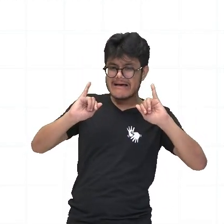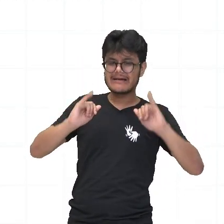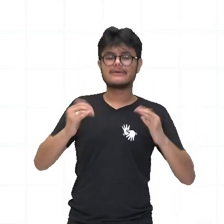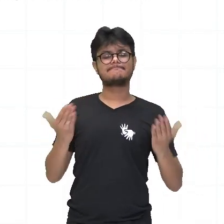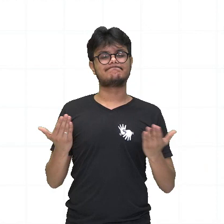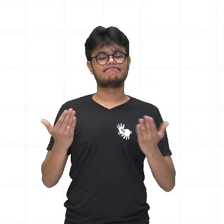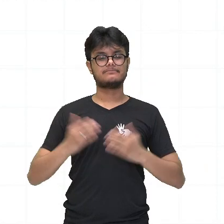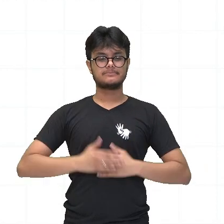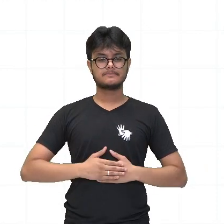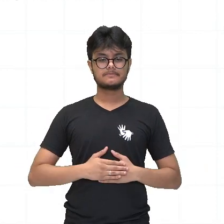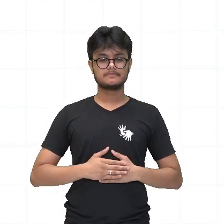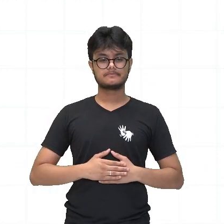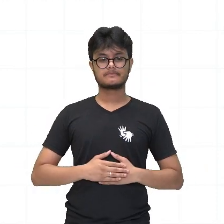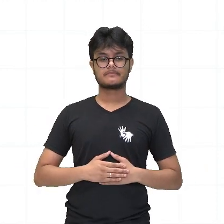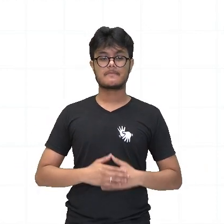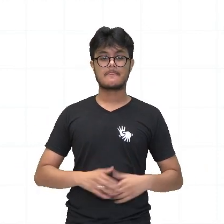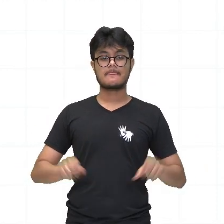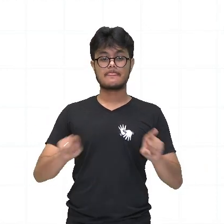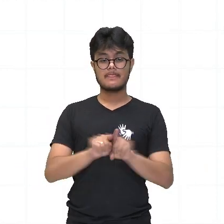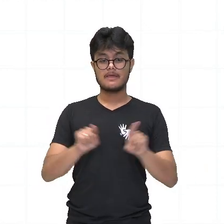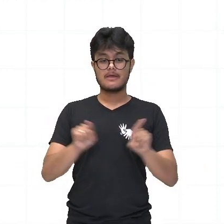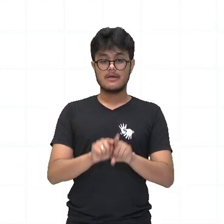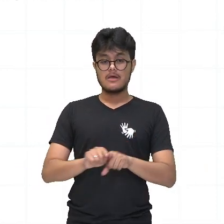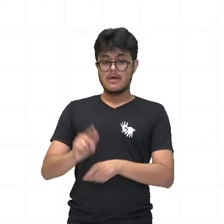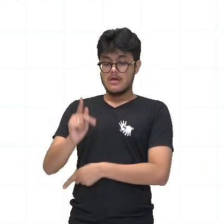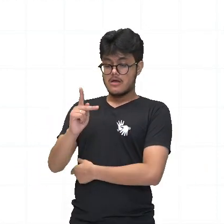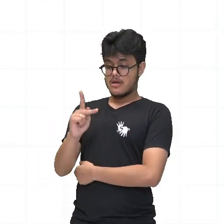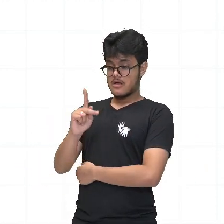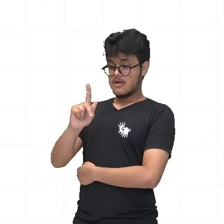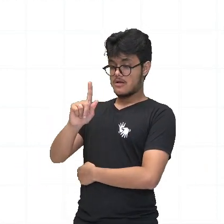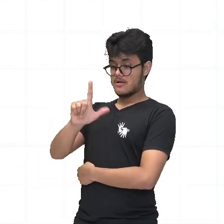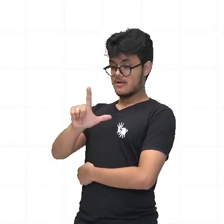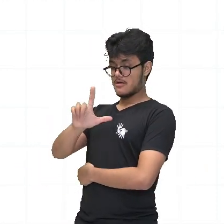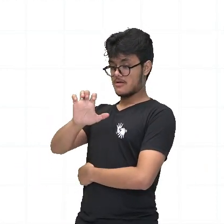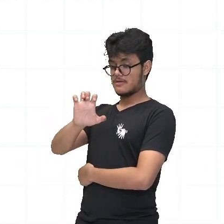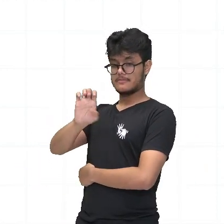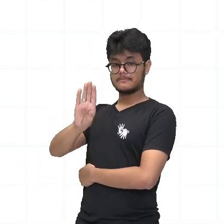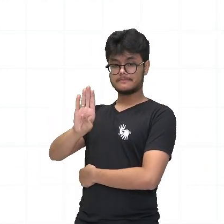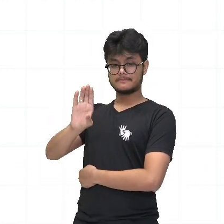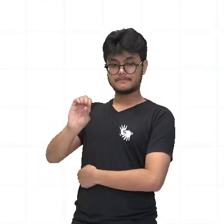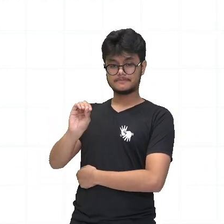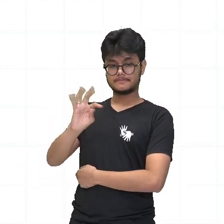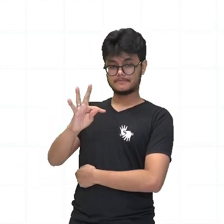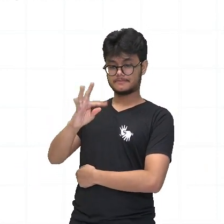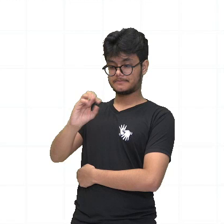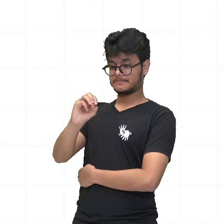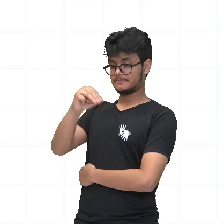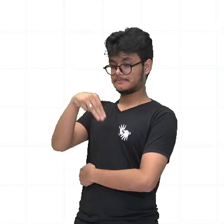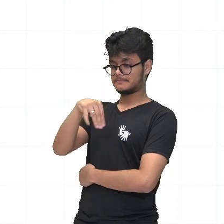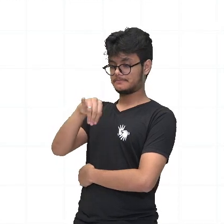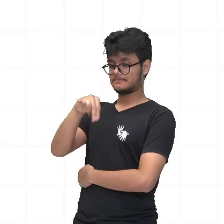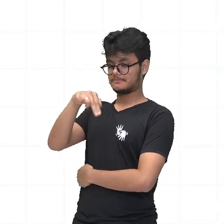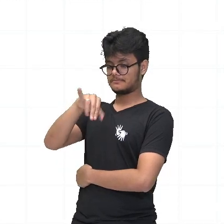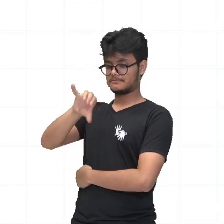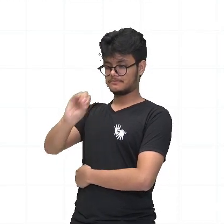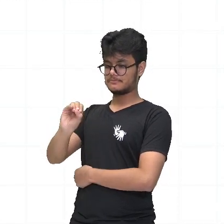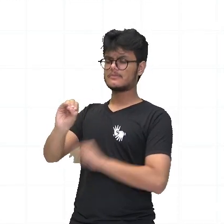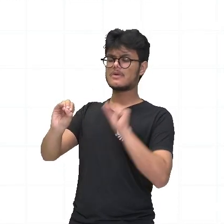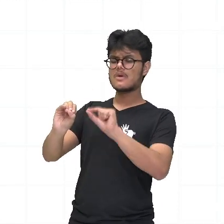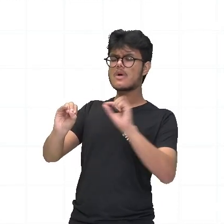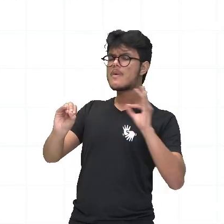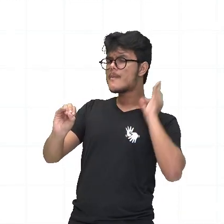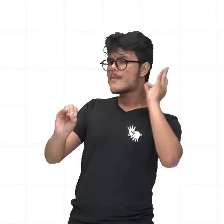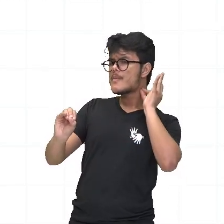dos flebotomíneos, também conhecido como os mosquito palha, a gente tem aí duas doenças relacionadas,